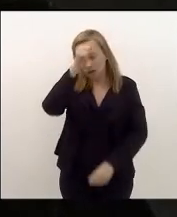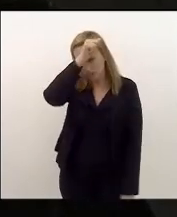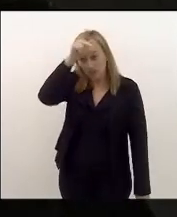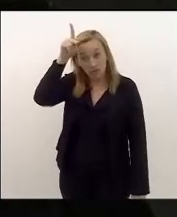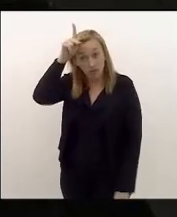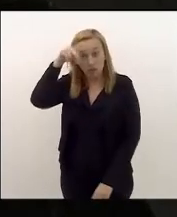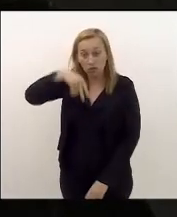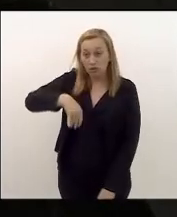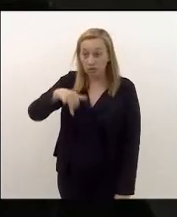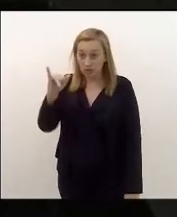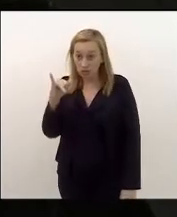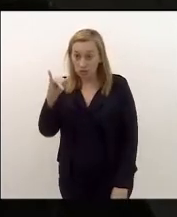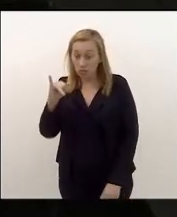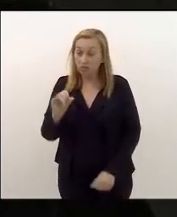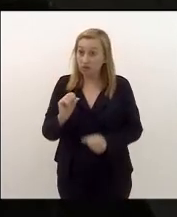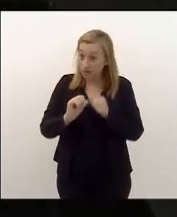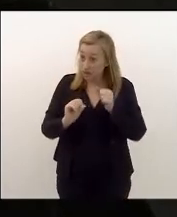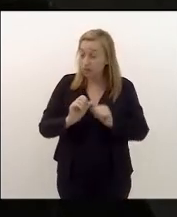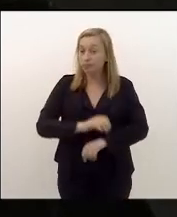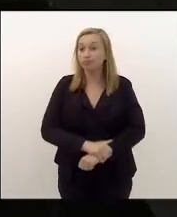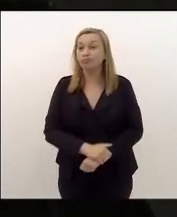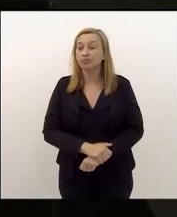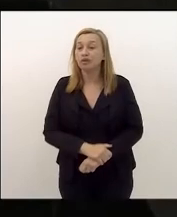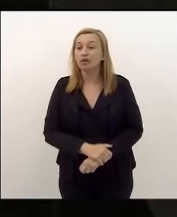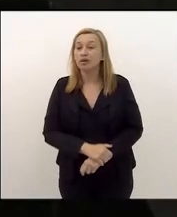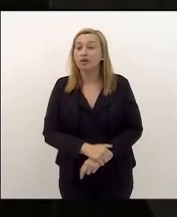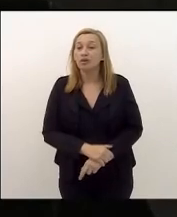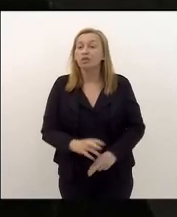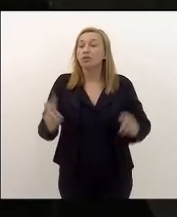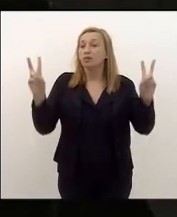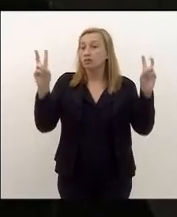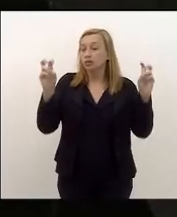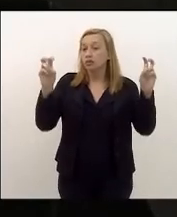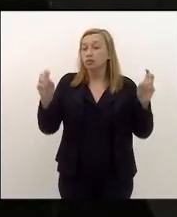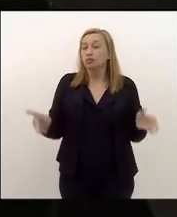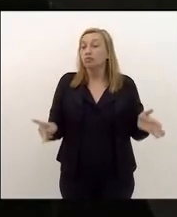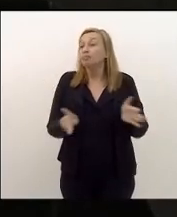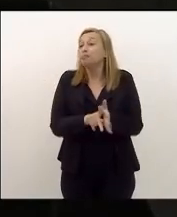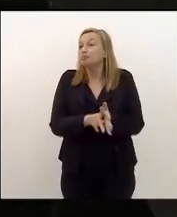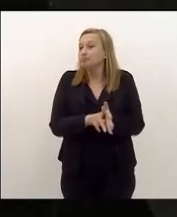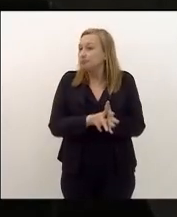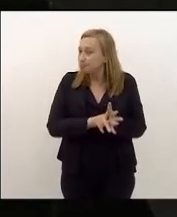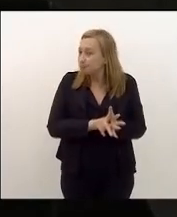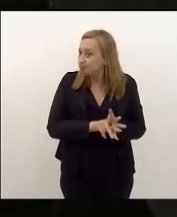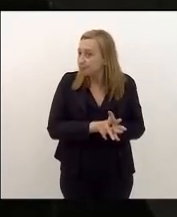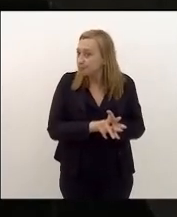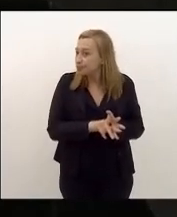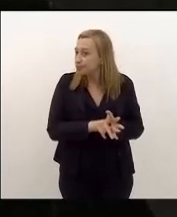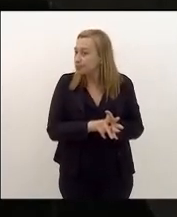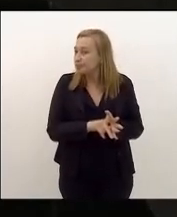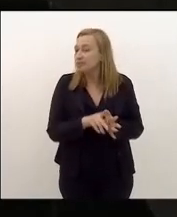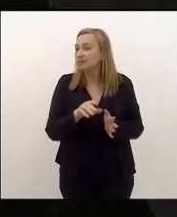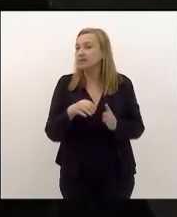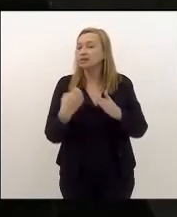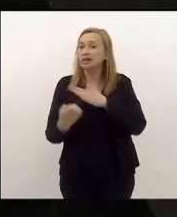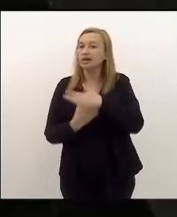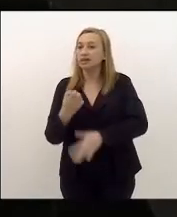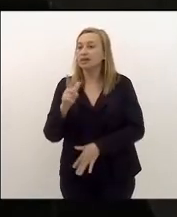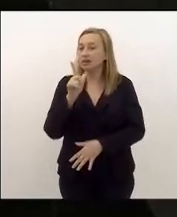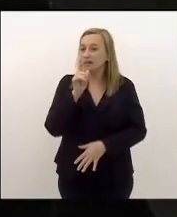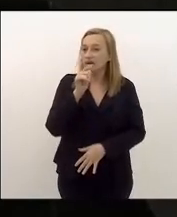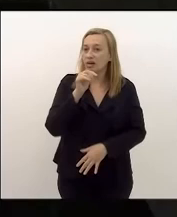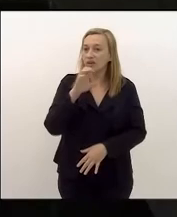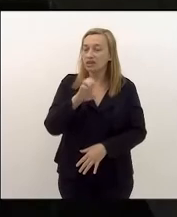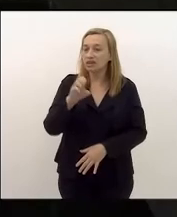Iguaçu vem fazendo a respeito de um projeto da SEDAI, que